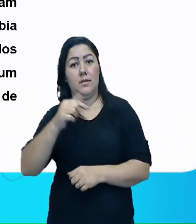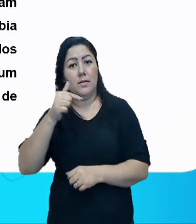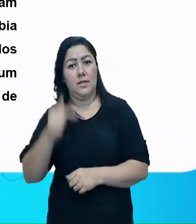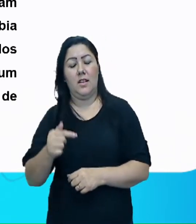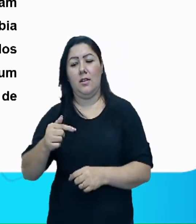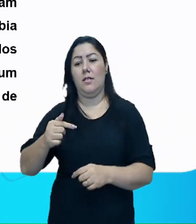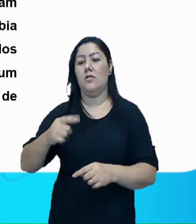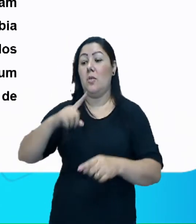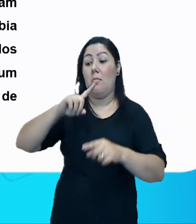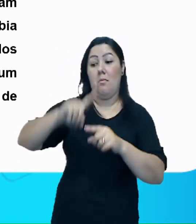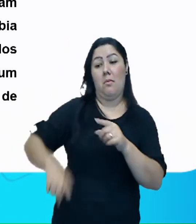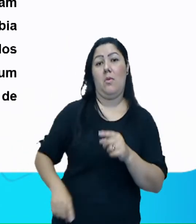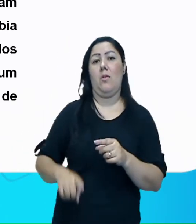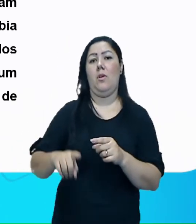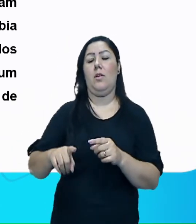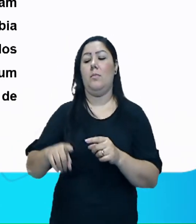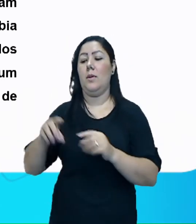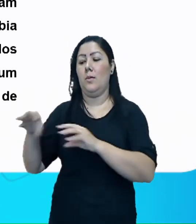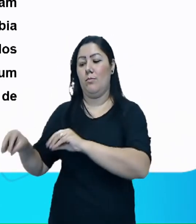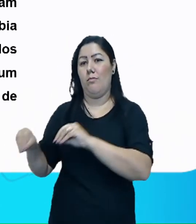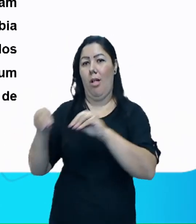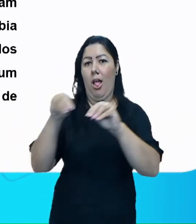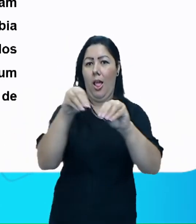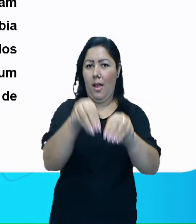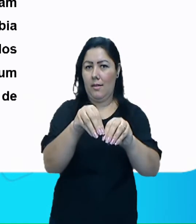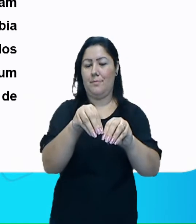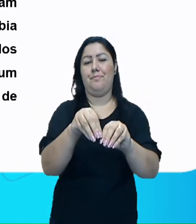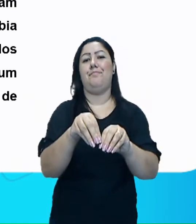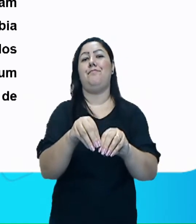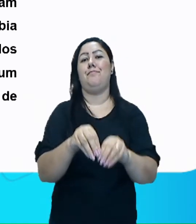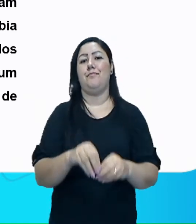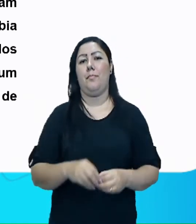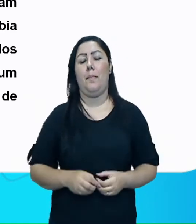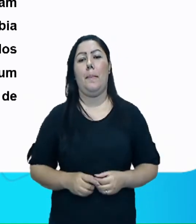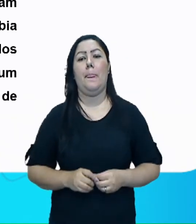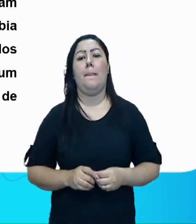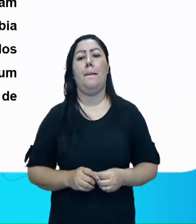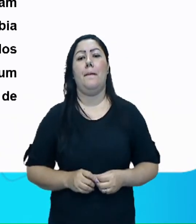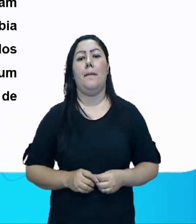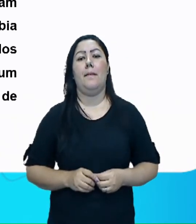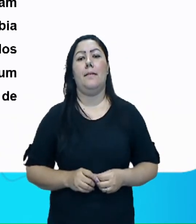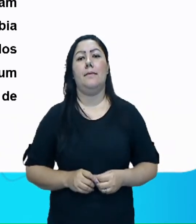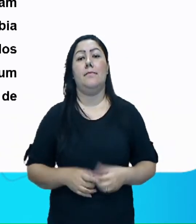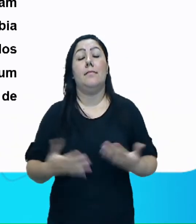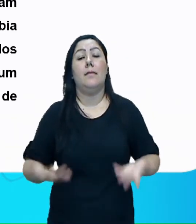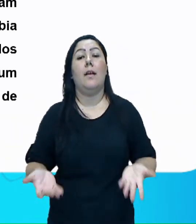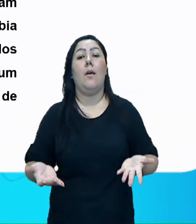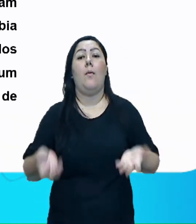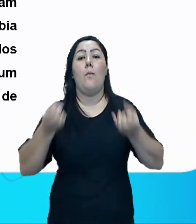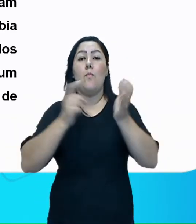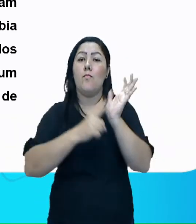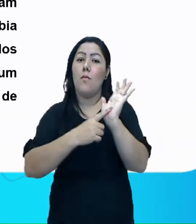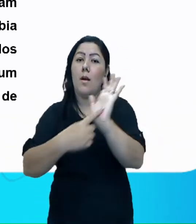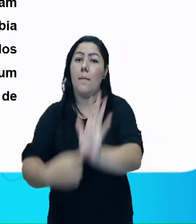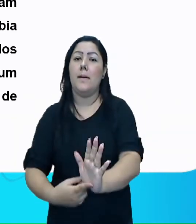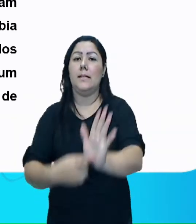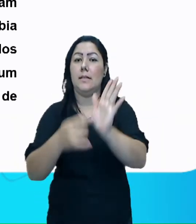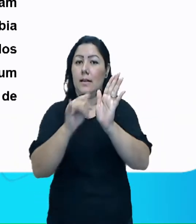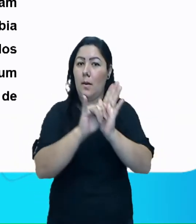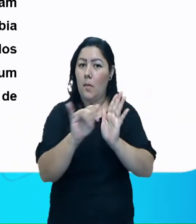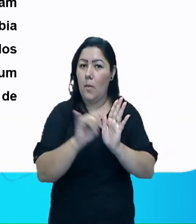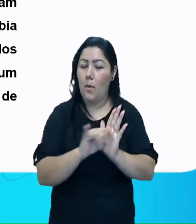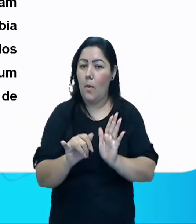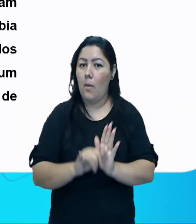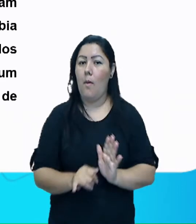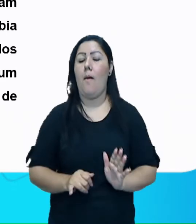a entrada de nipônicos. Mais uma vez, ele apresenta fatos. Ele apresenta fato.